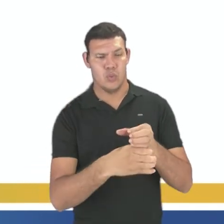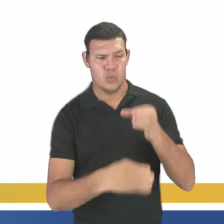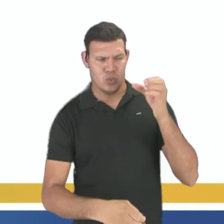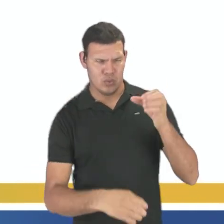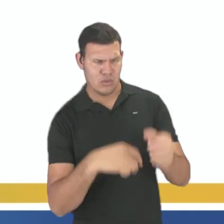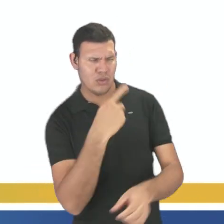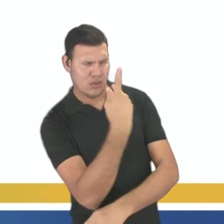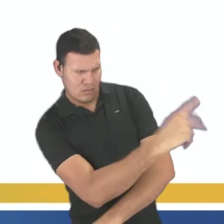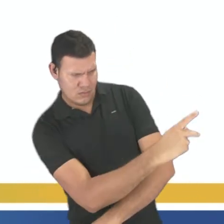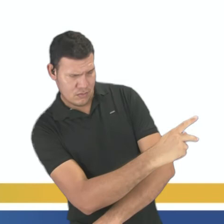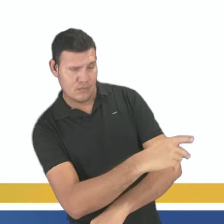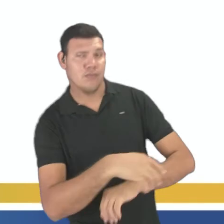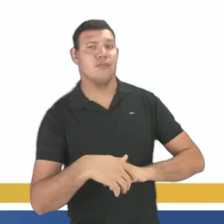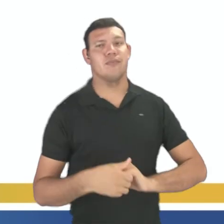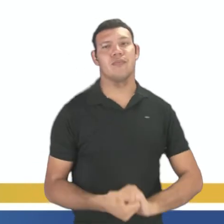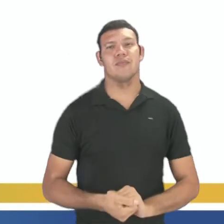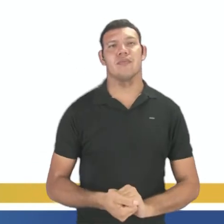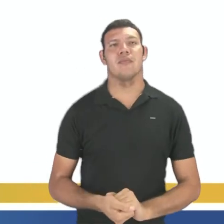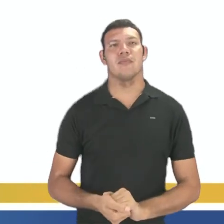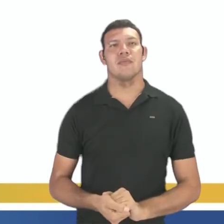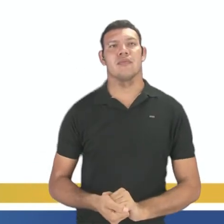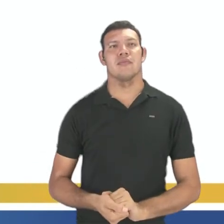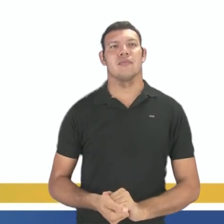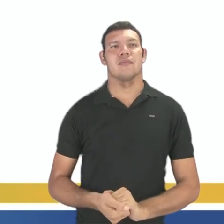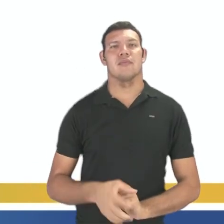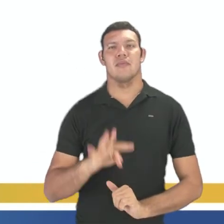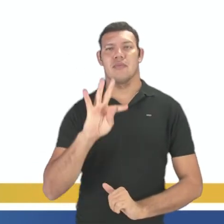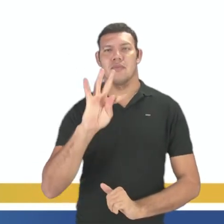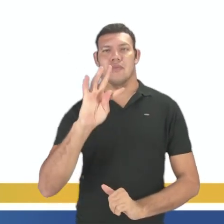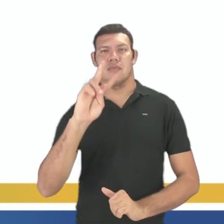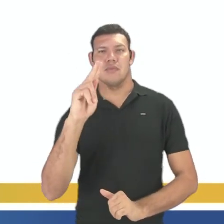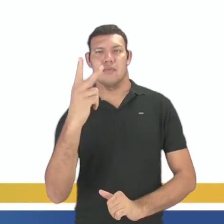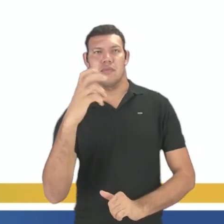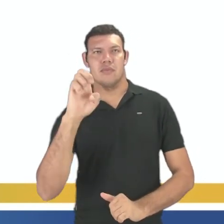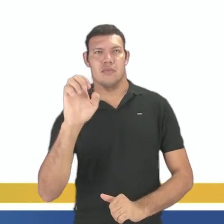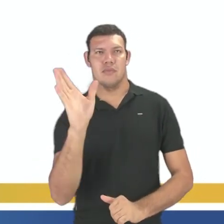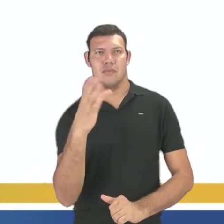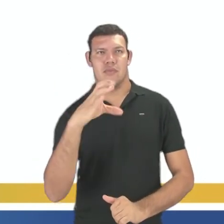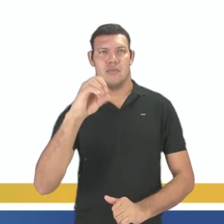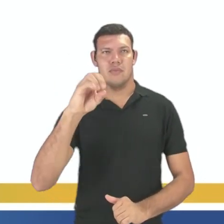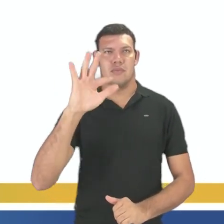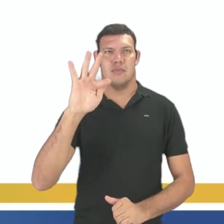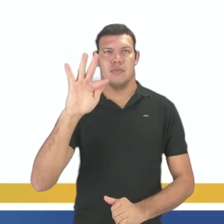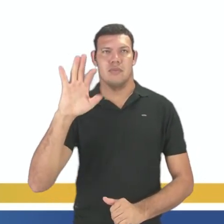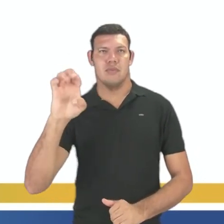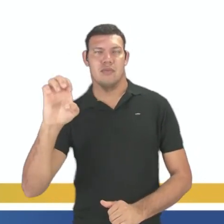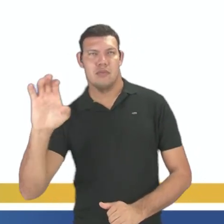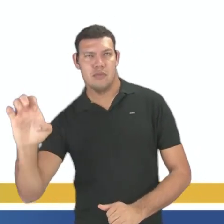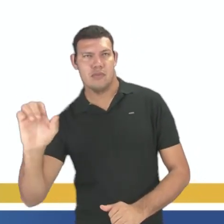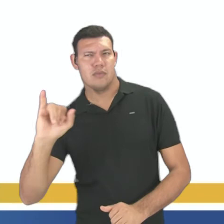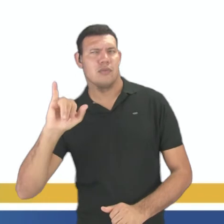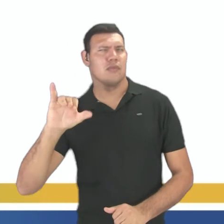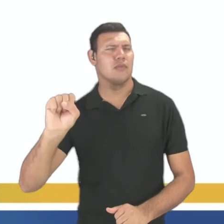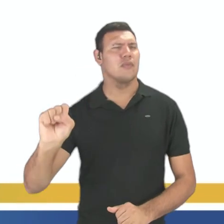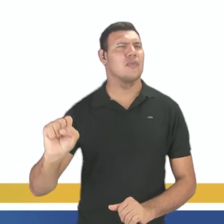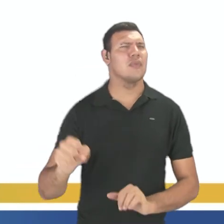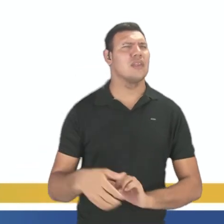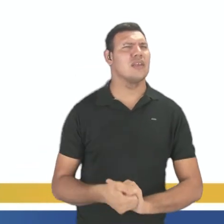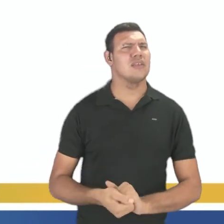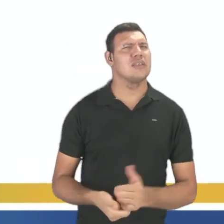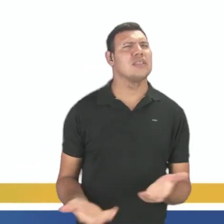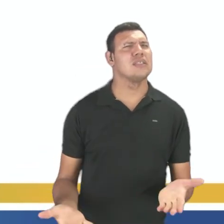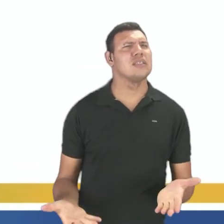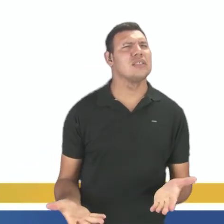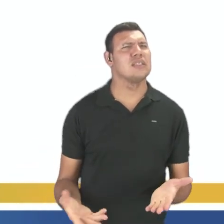exemplo nós temos, the coffee is my or mine. Eu não gosto de dar esse exemplo,